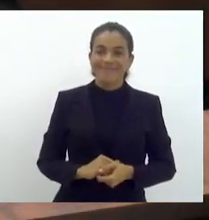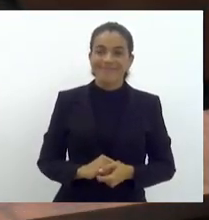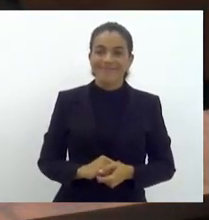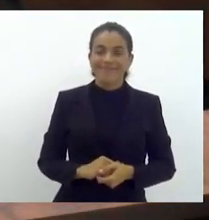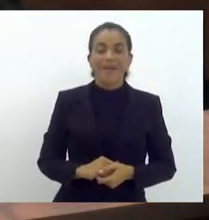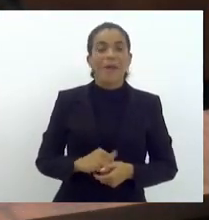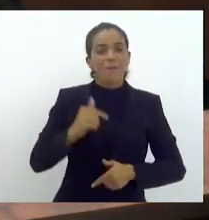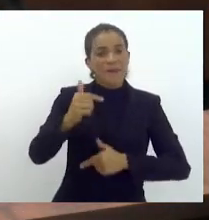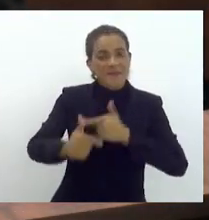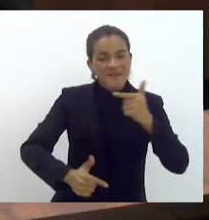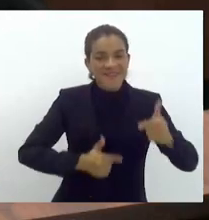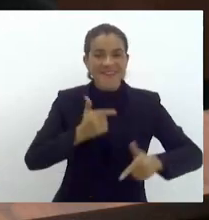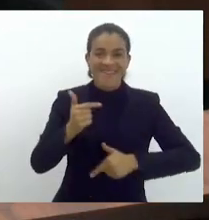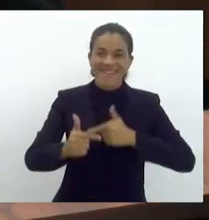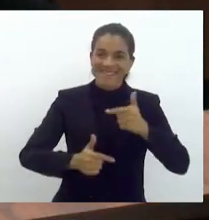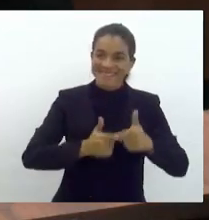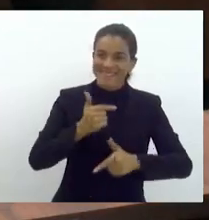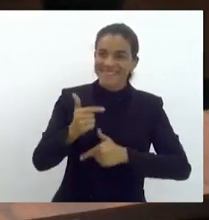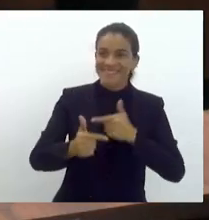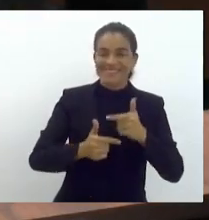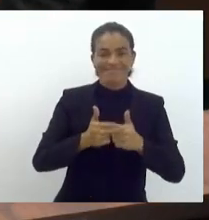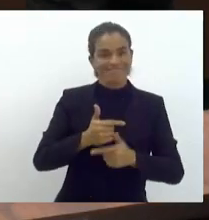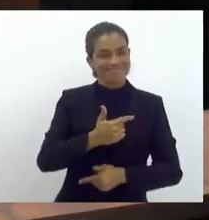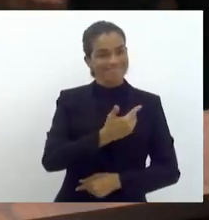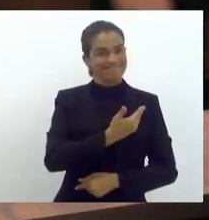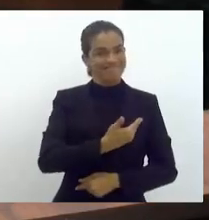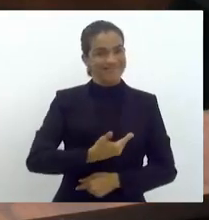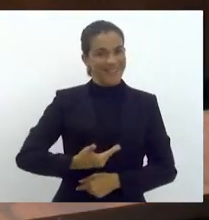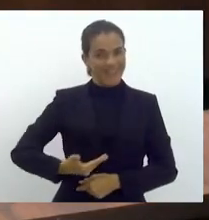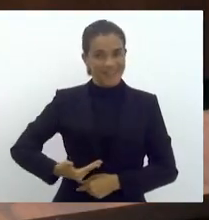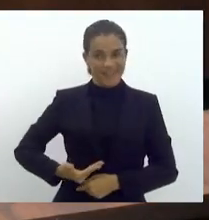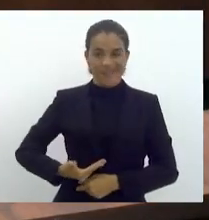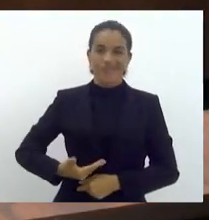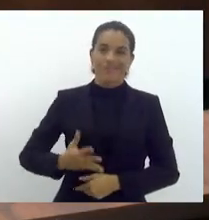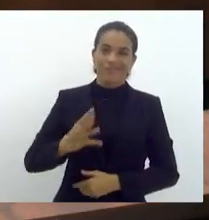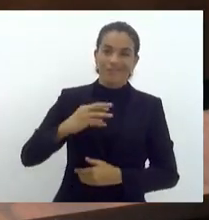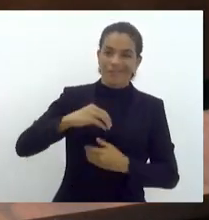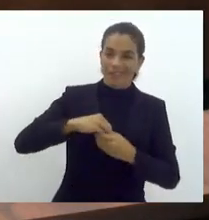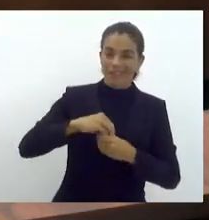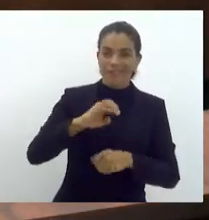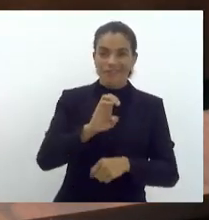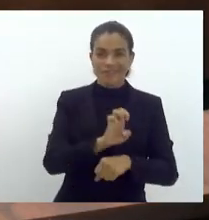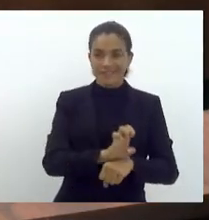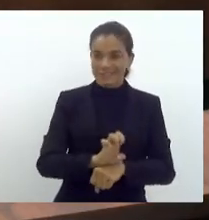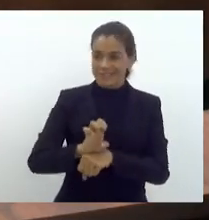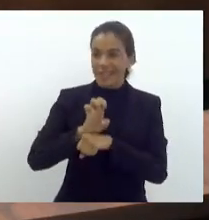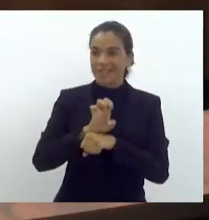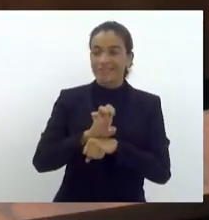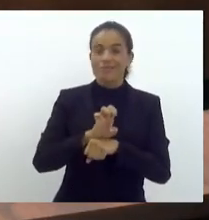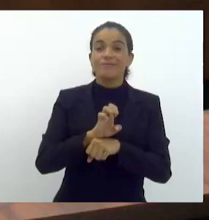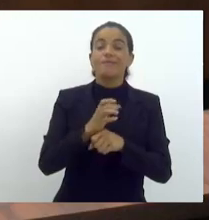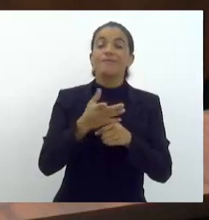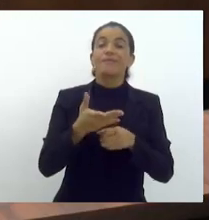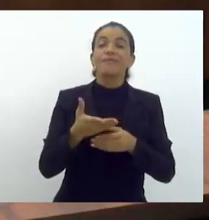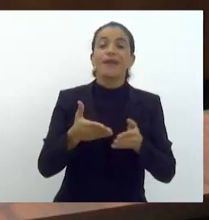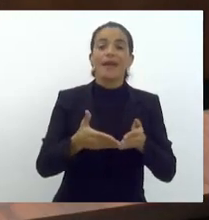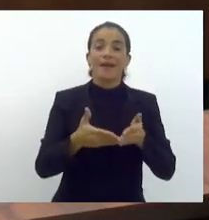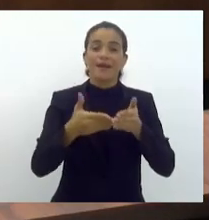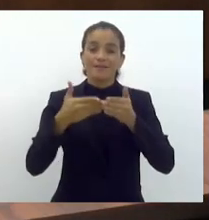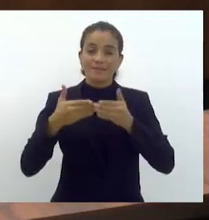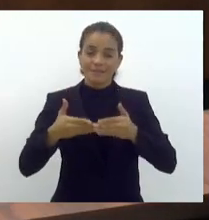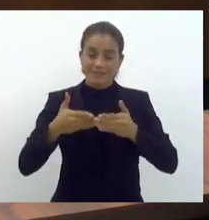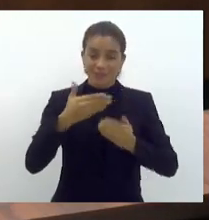pelo exercício da governança no nosso estado na ausência do